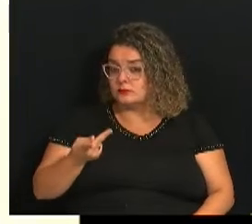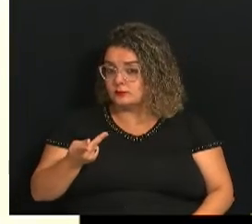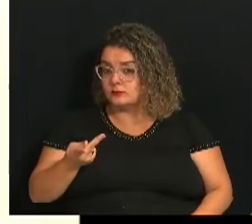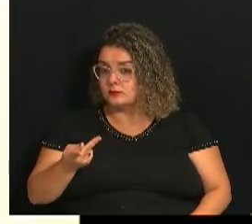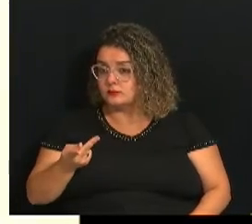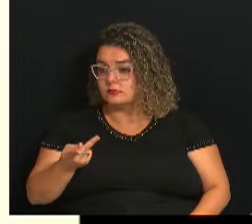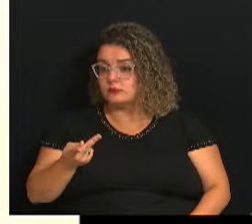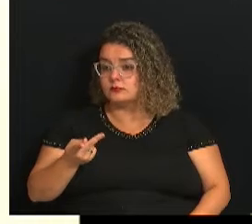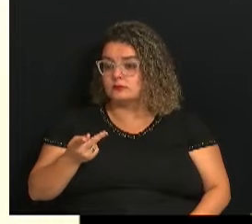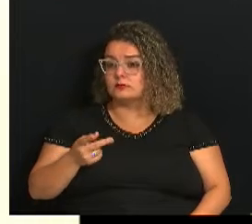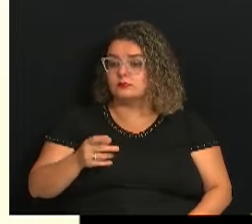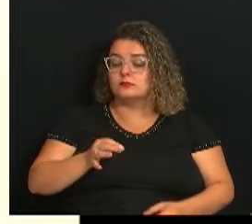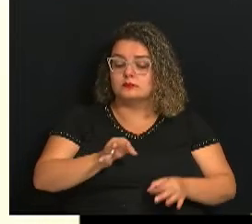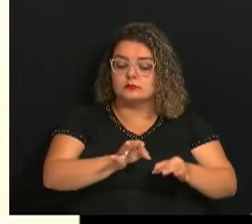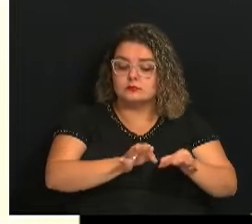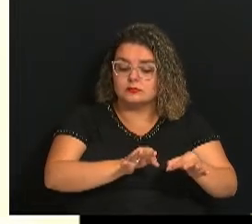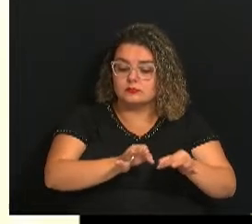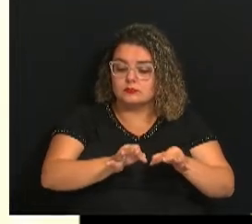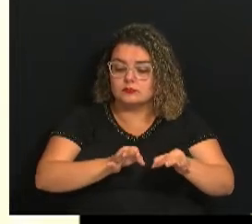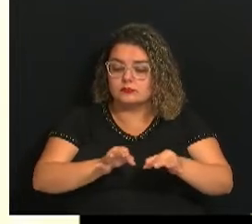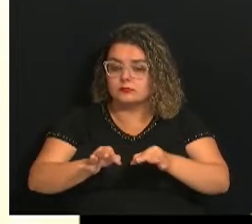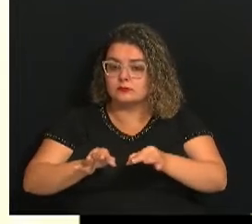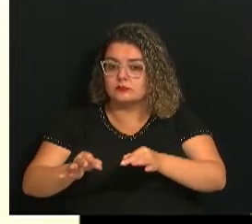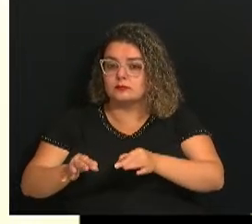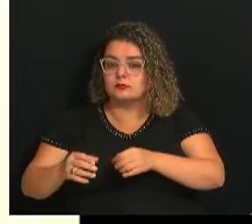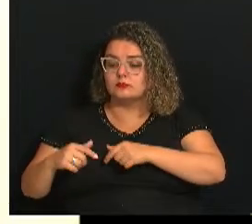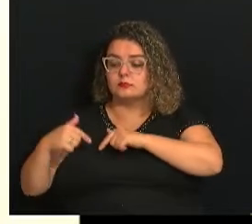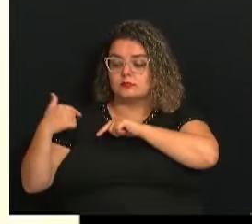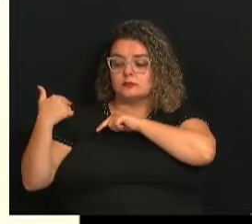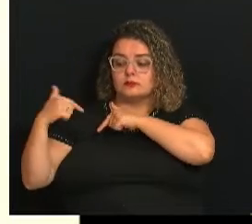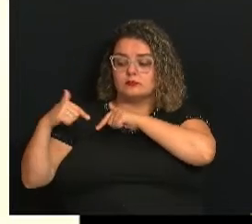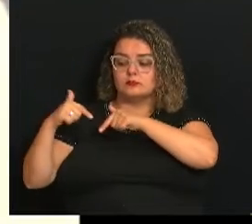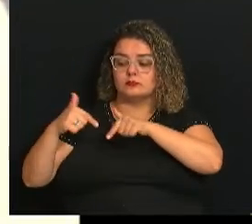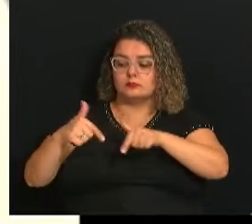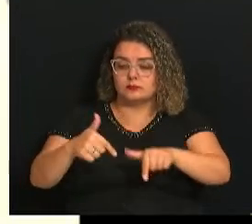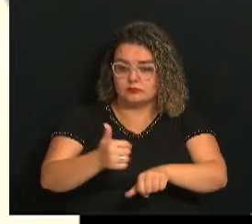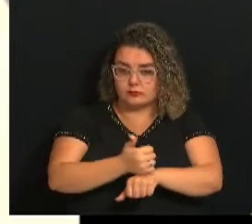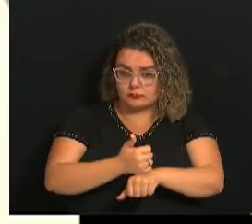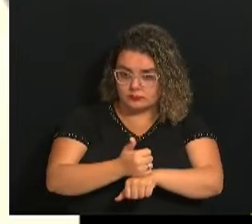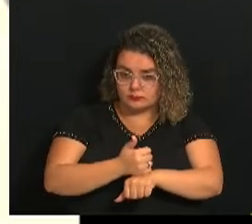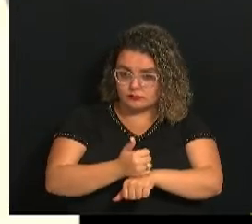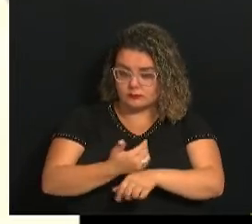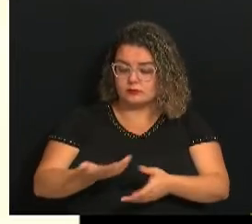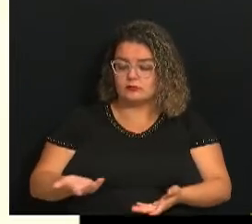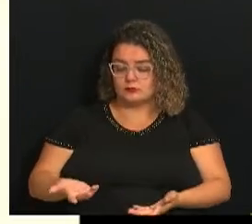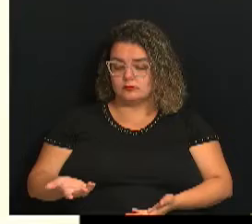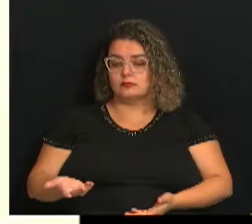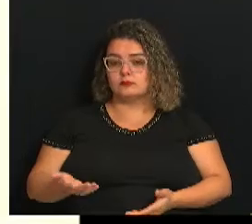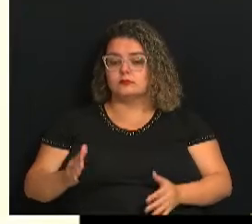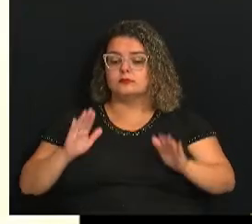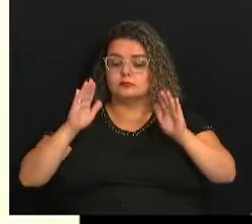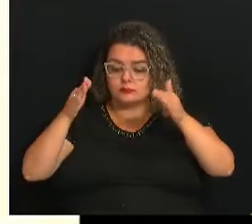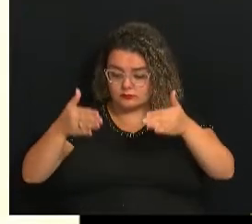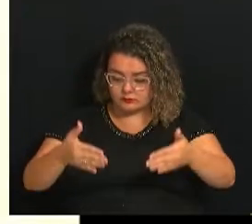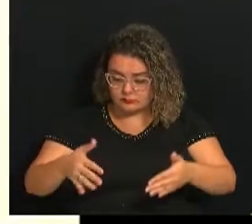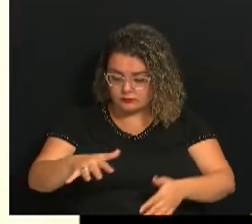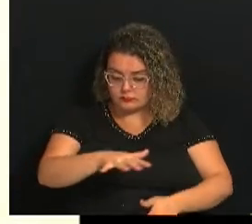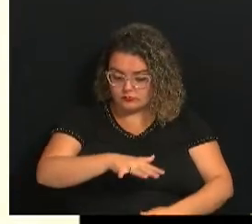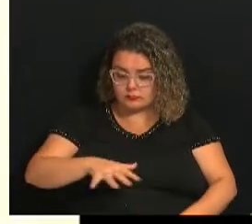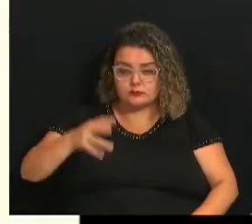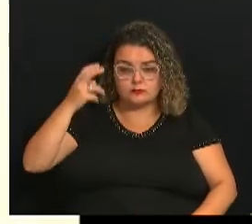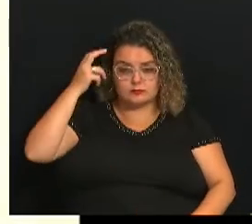um plano de carreira específico para as áreas culturais, para poder ter